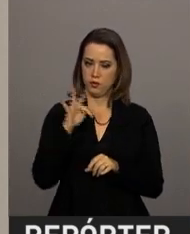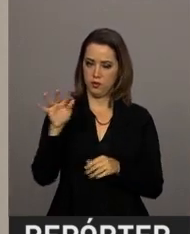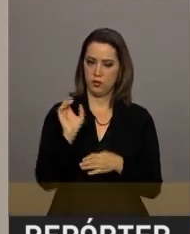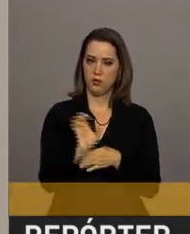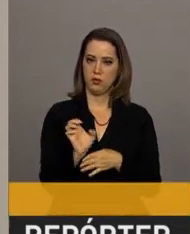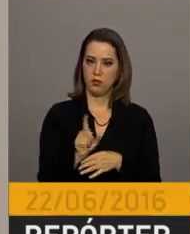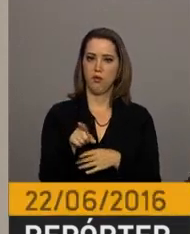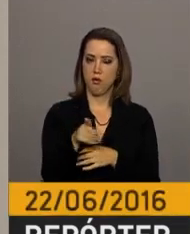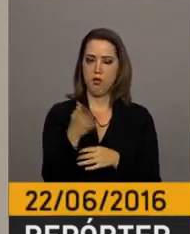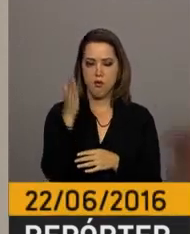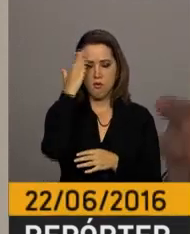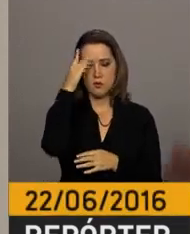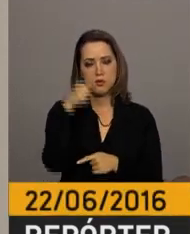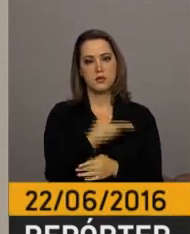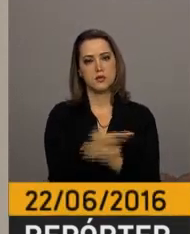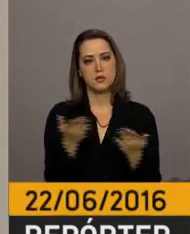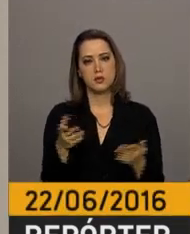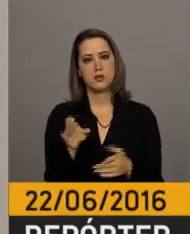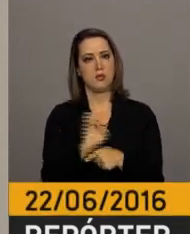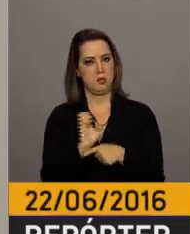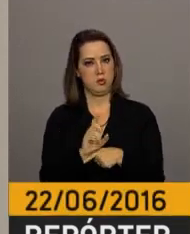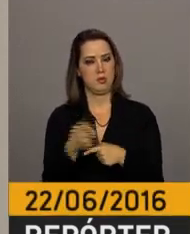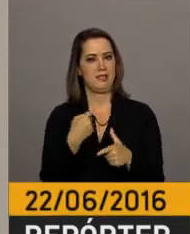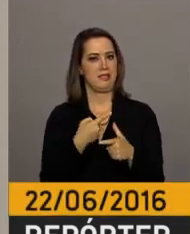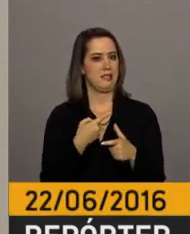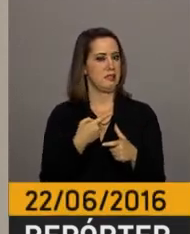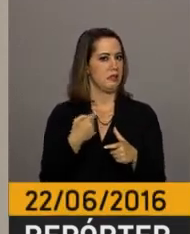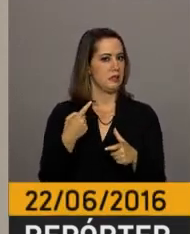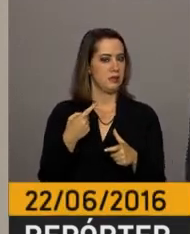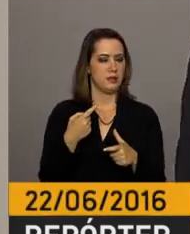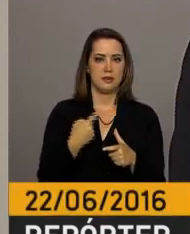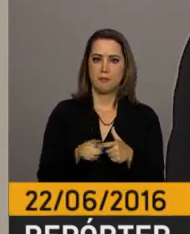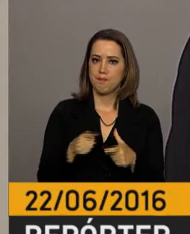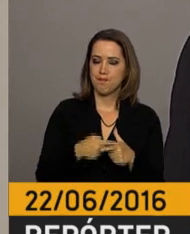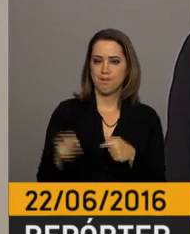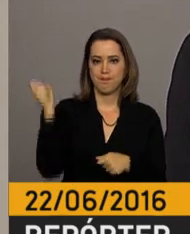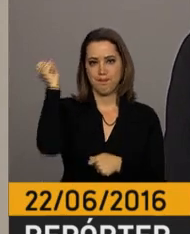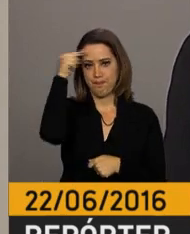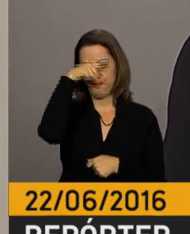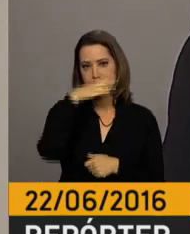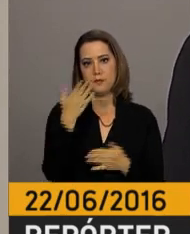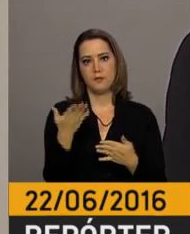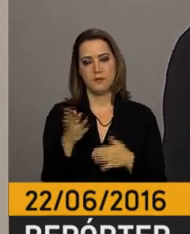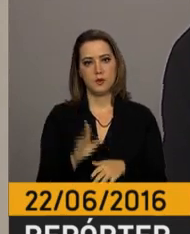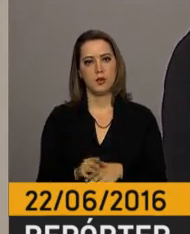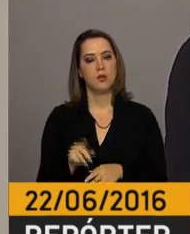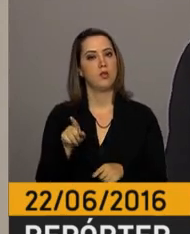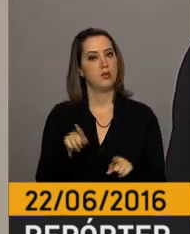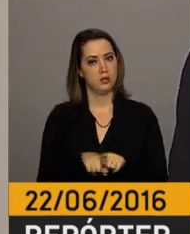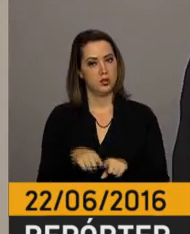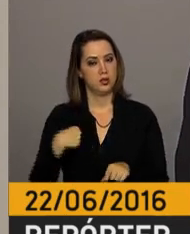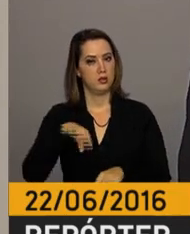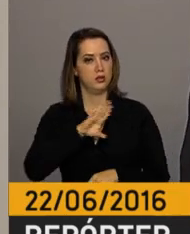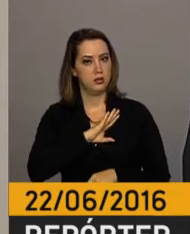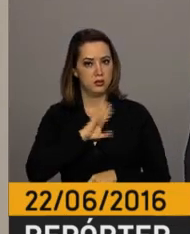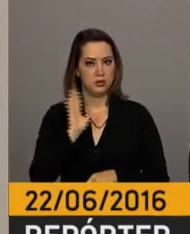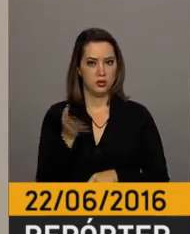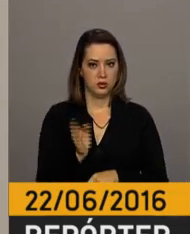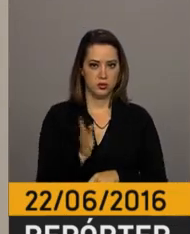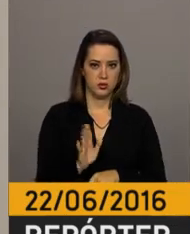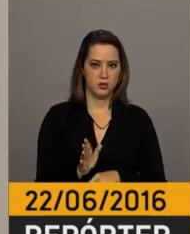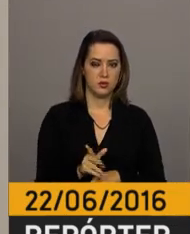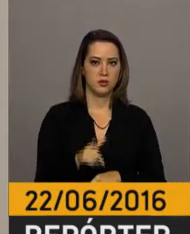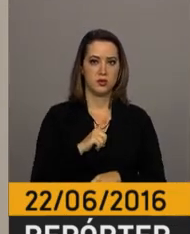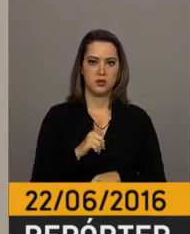dificílima alguns quase quebrados não é Ah e nós apanhamos